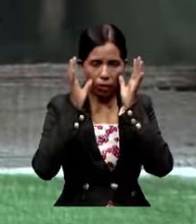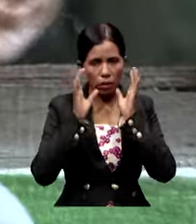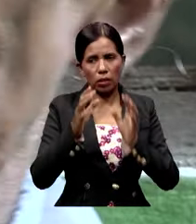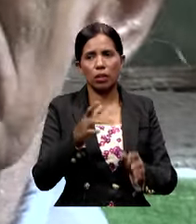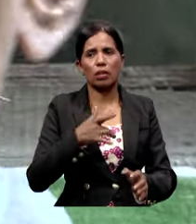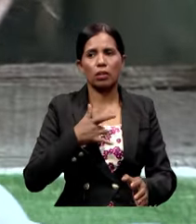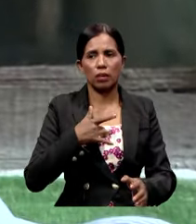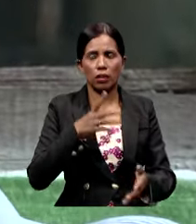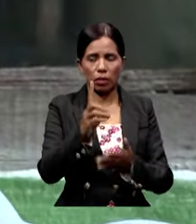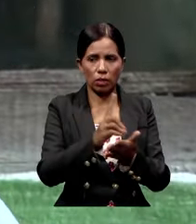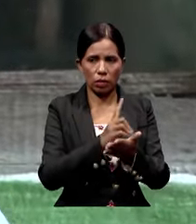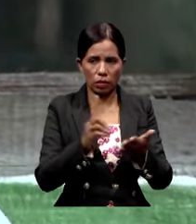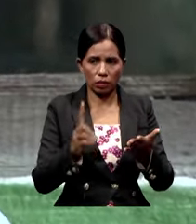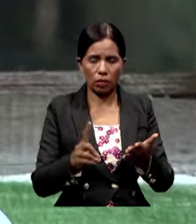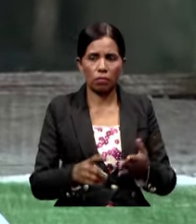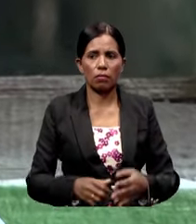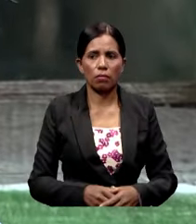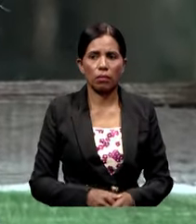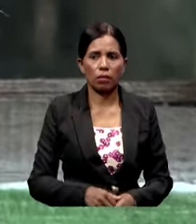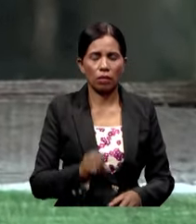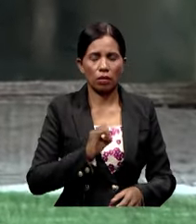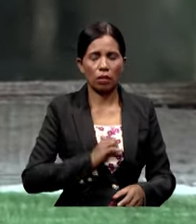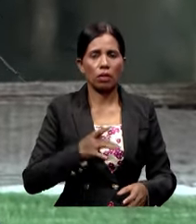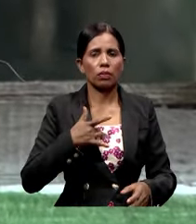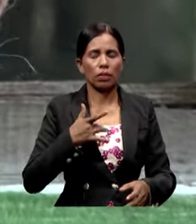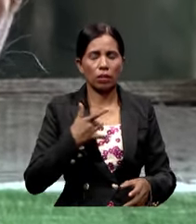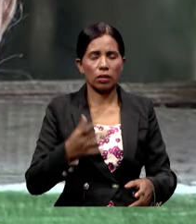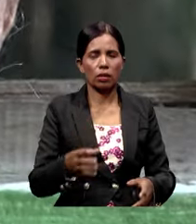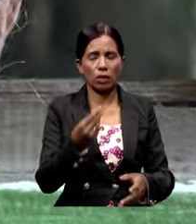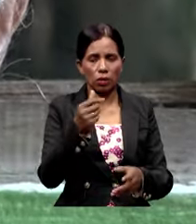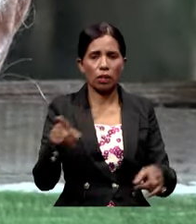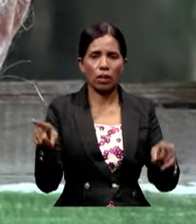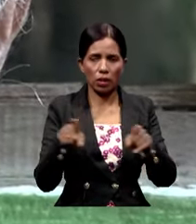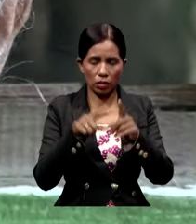senti diskriminado. Ha tristi itu ane ane say.